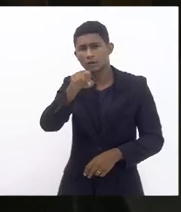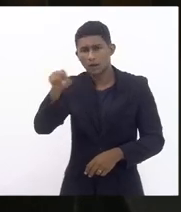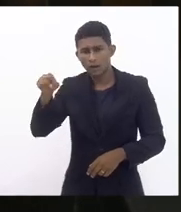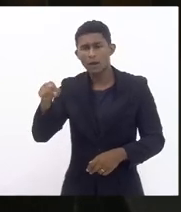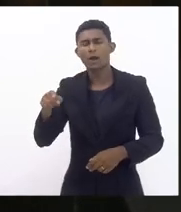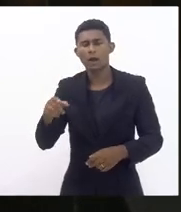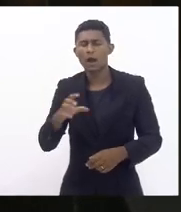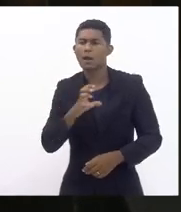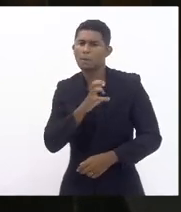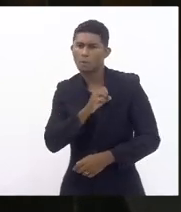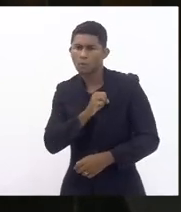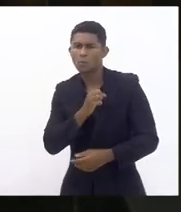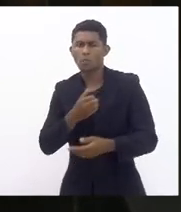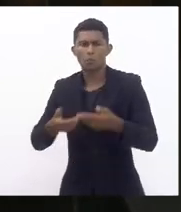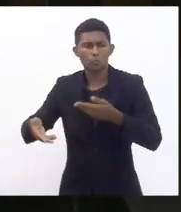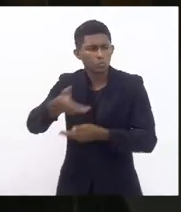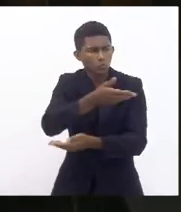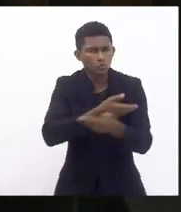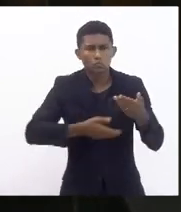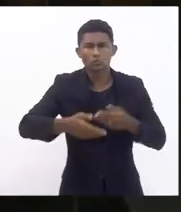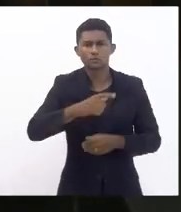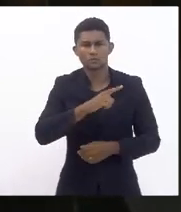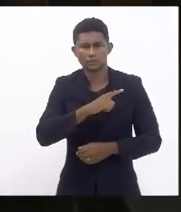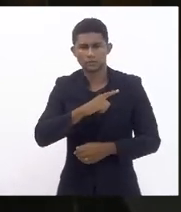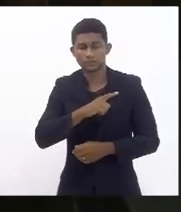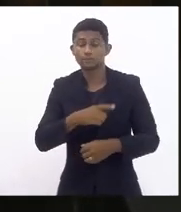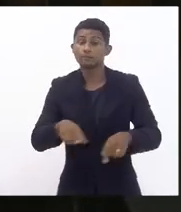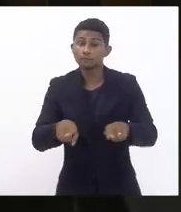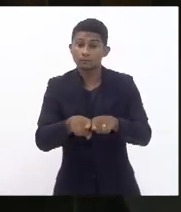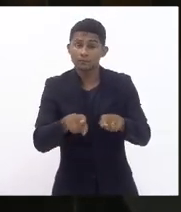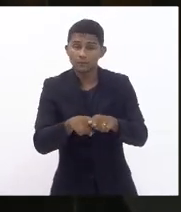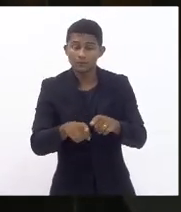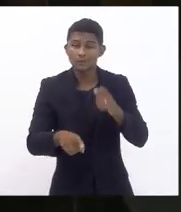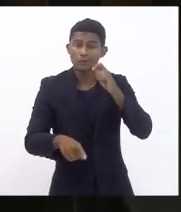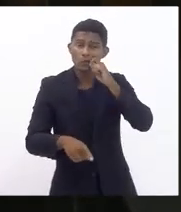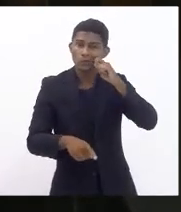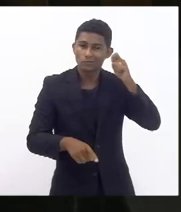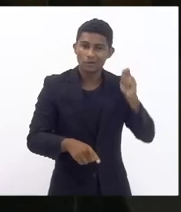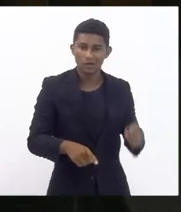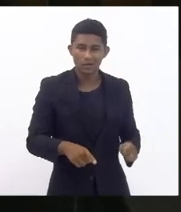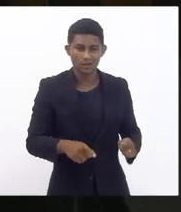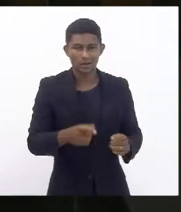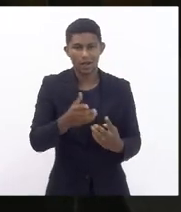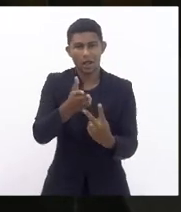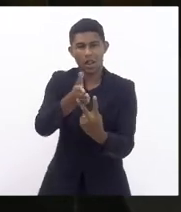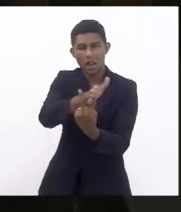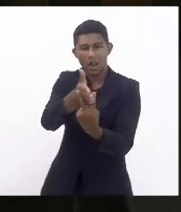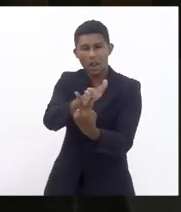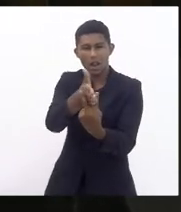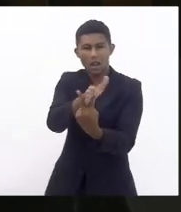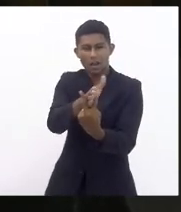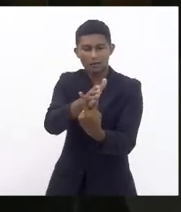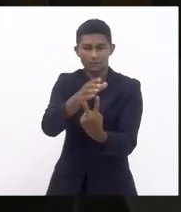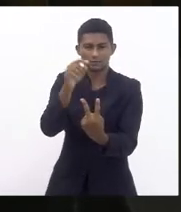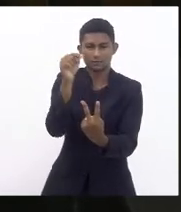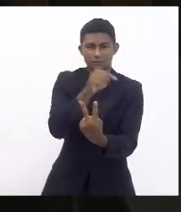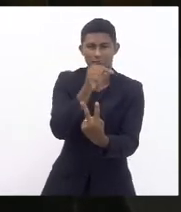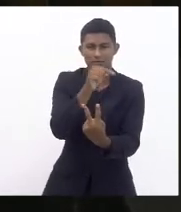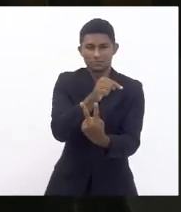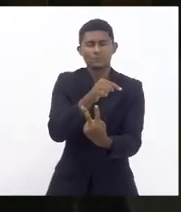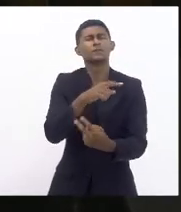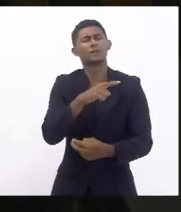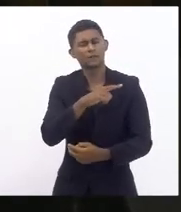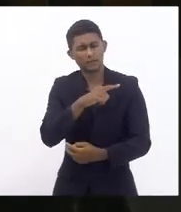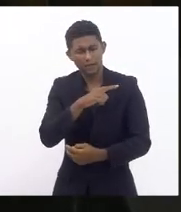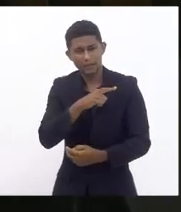cordial. A Ucrânia faz divisa com a Rússia. Tem muitos russos